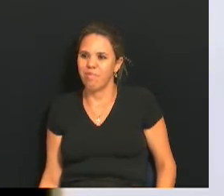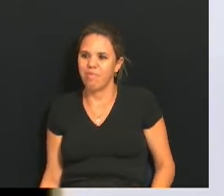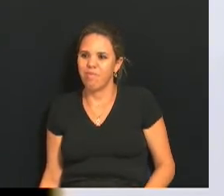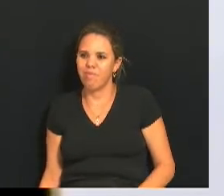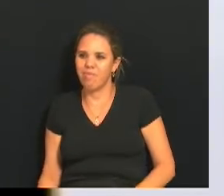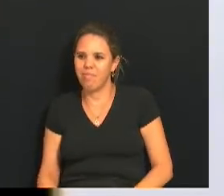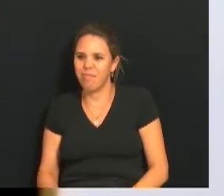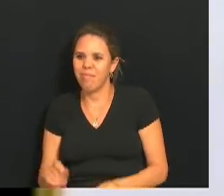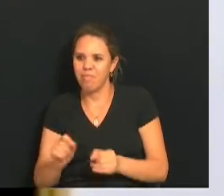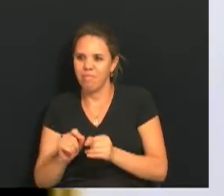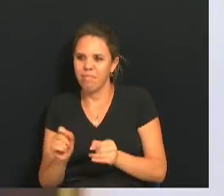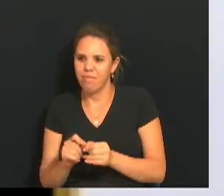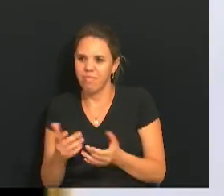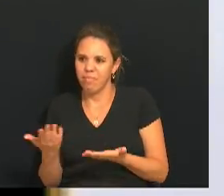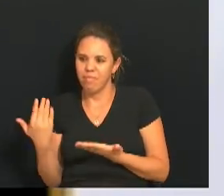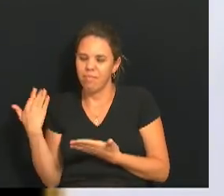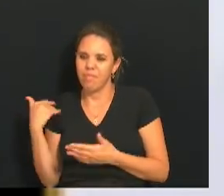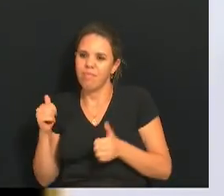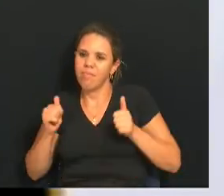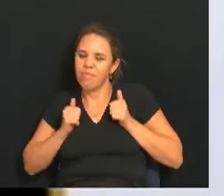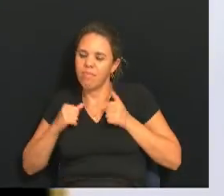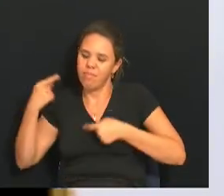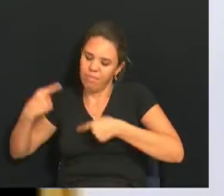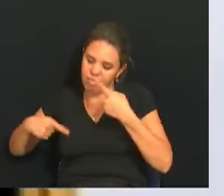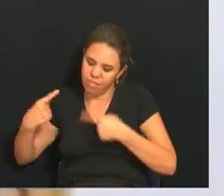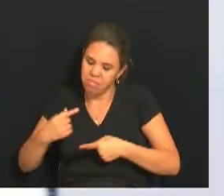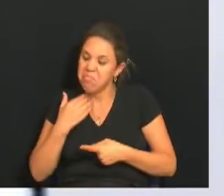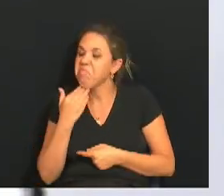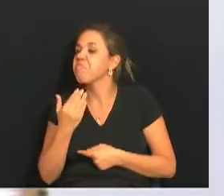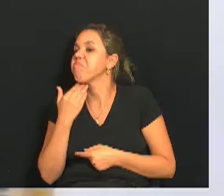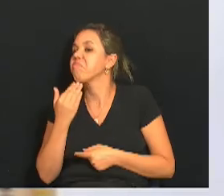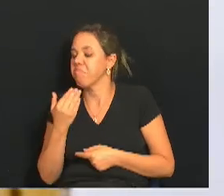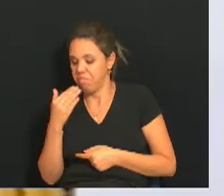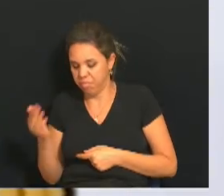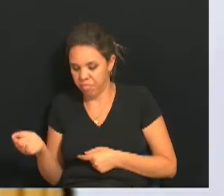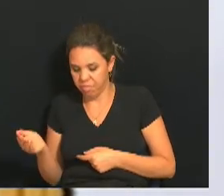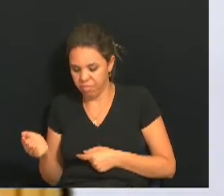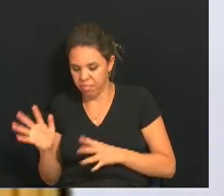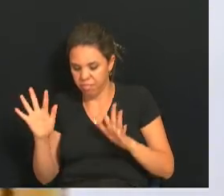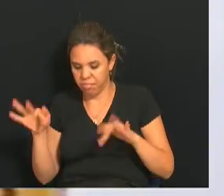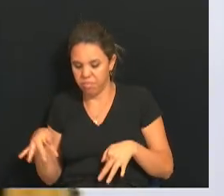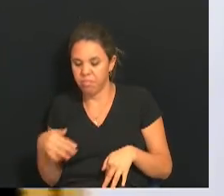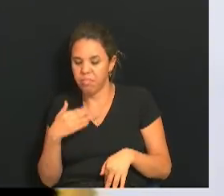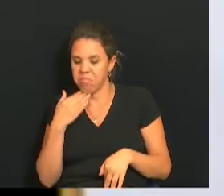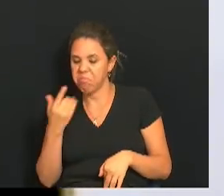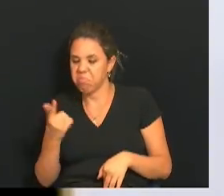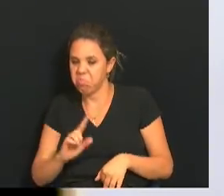fizeram. Ficamos ali discutindo, e no final das contas,